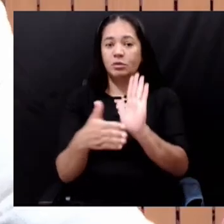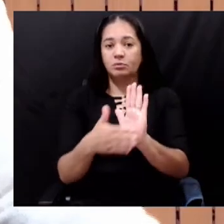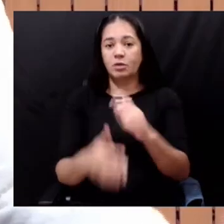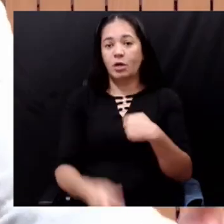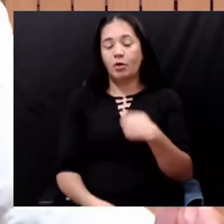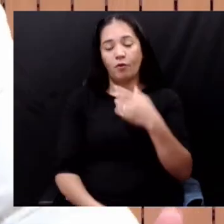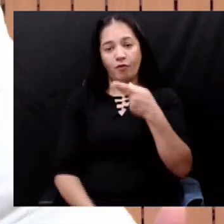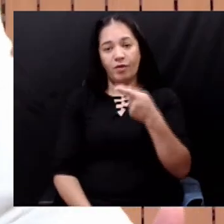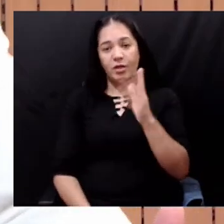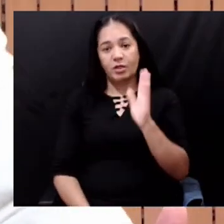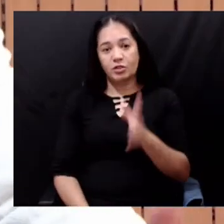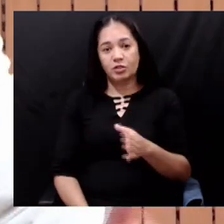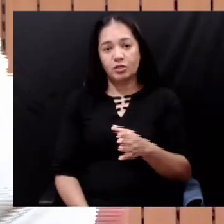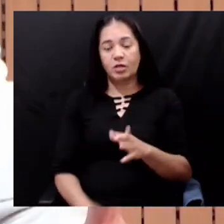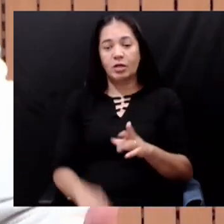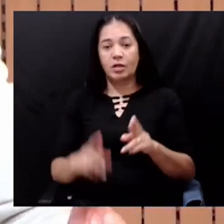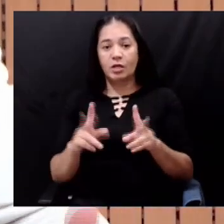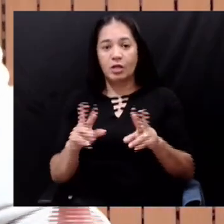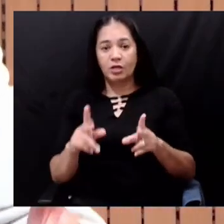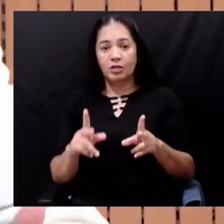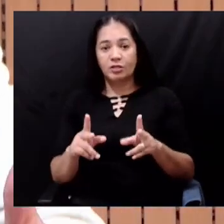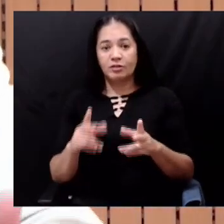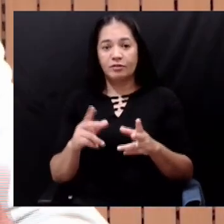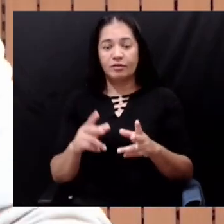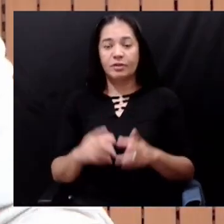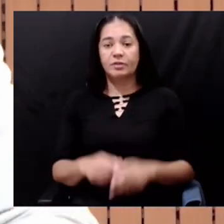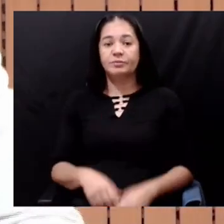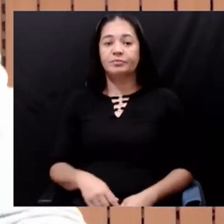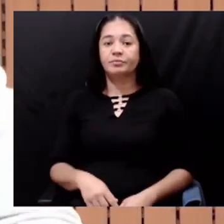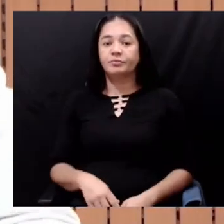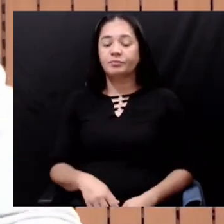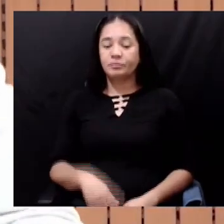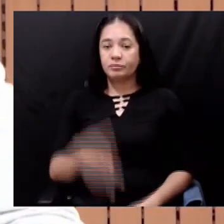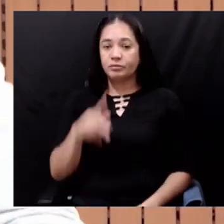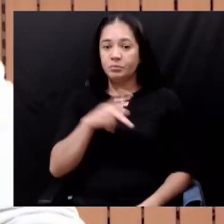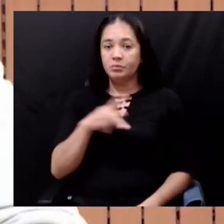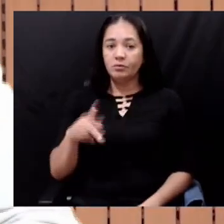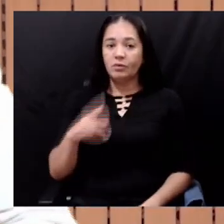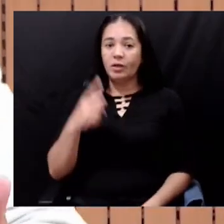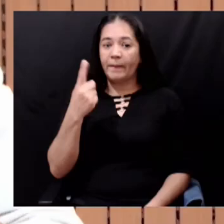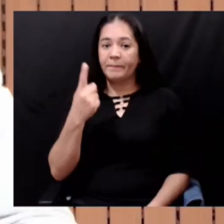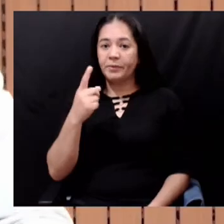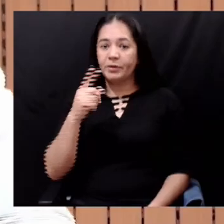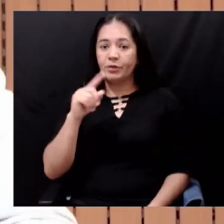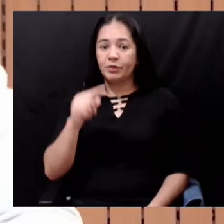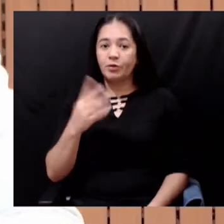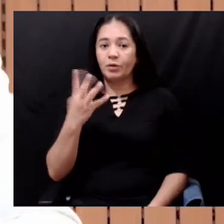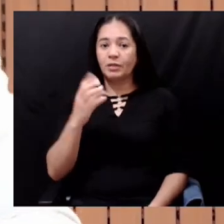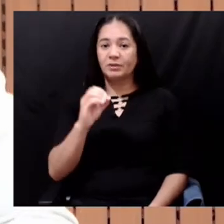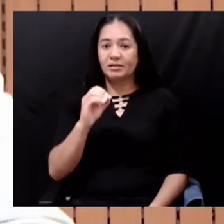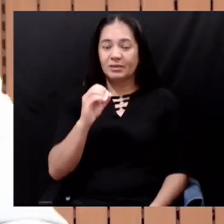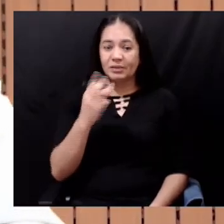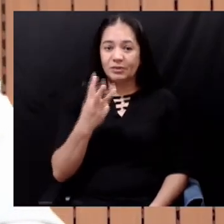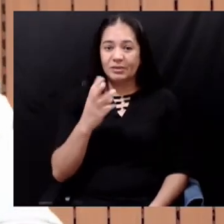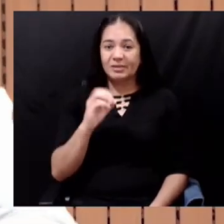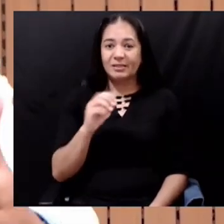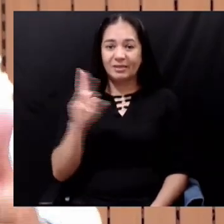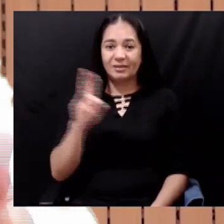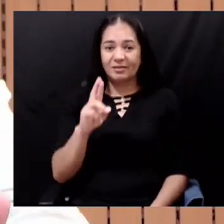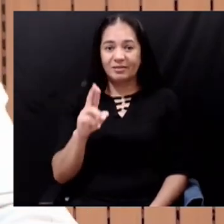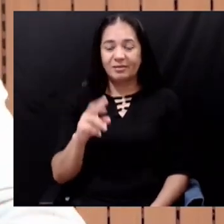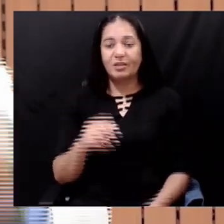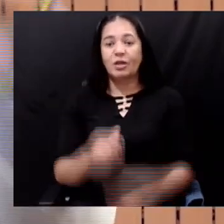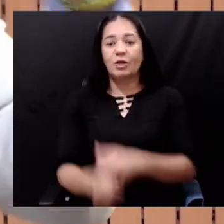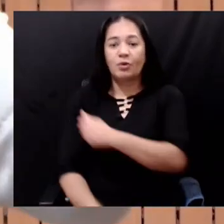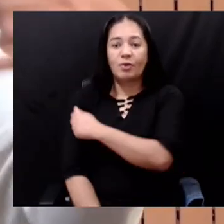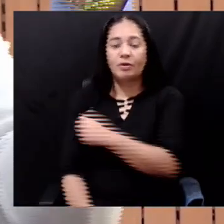partiu. O partiu nós definimos. O professor vai receber R$1.430. o aluno receberá R$200.